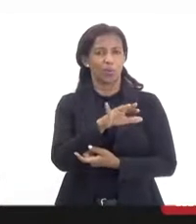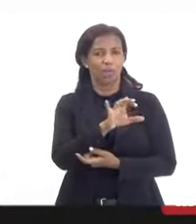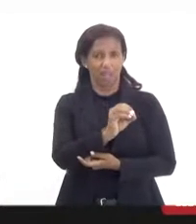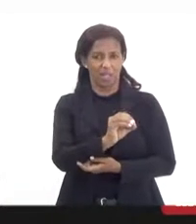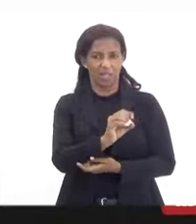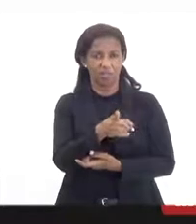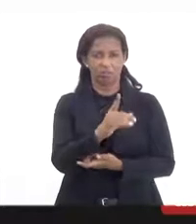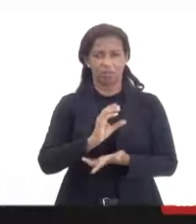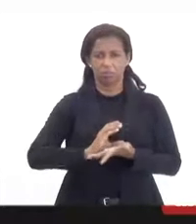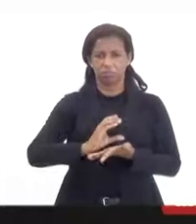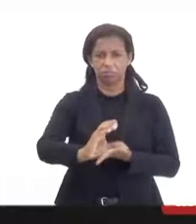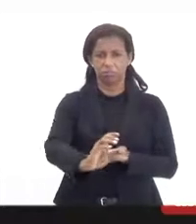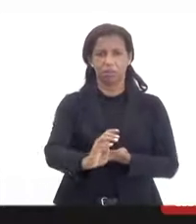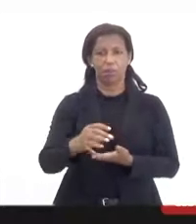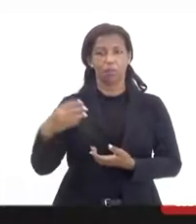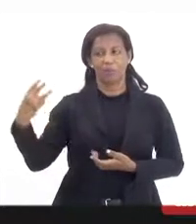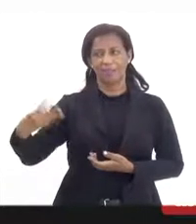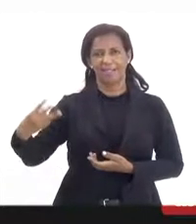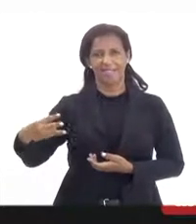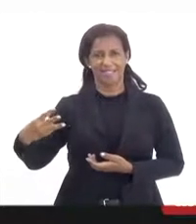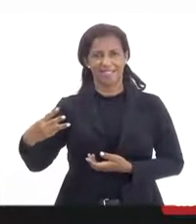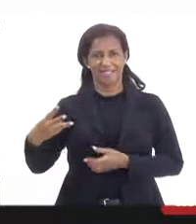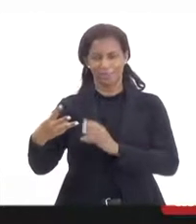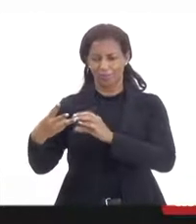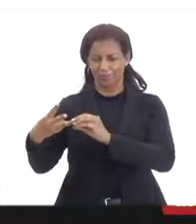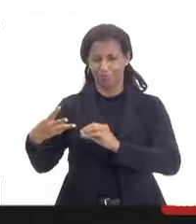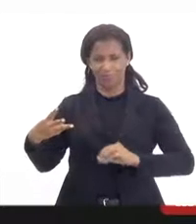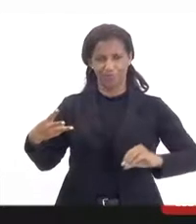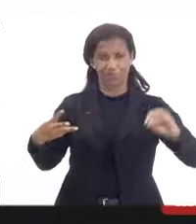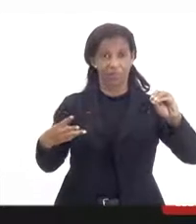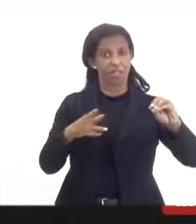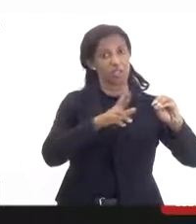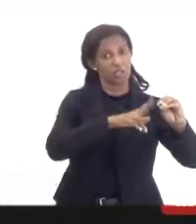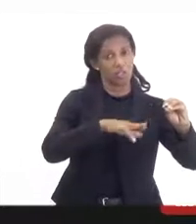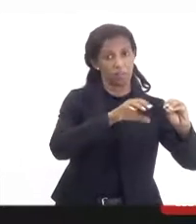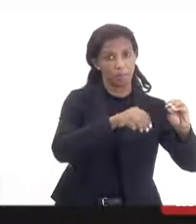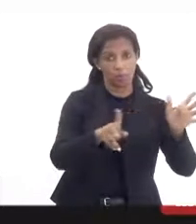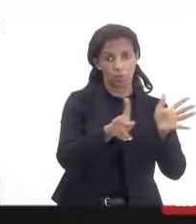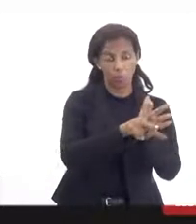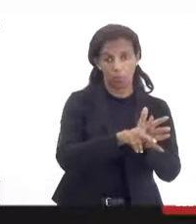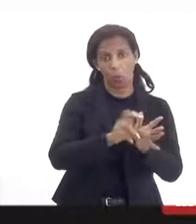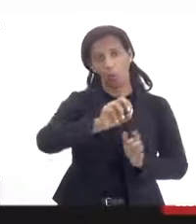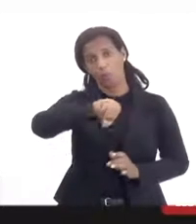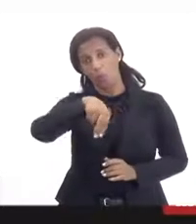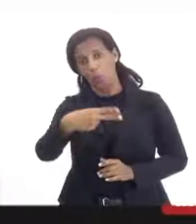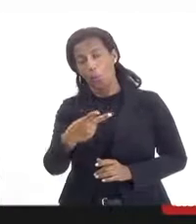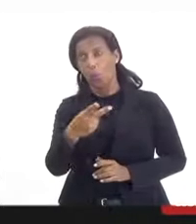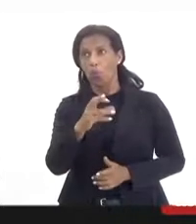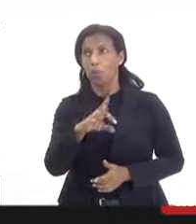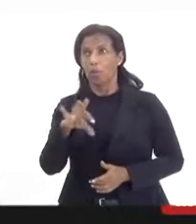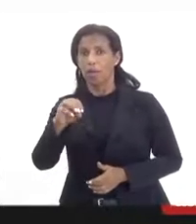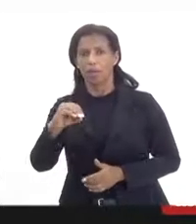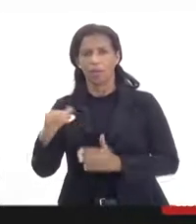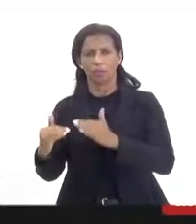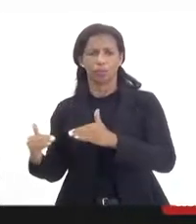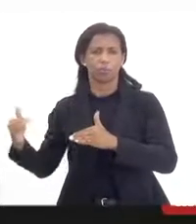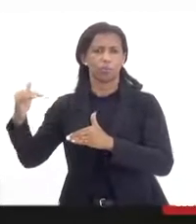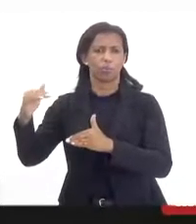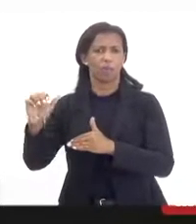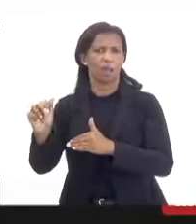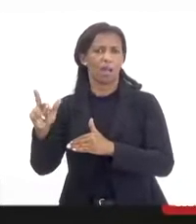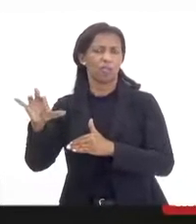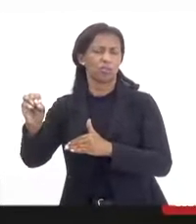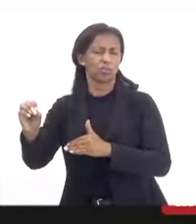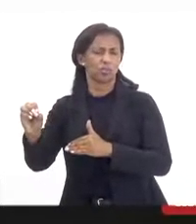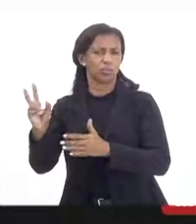bens fornecidos, utilizados por terceiro, é crédito, seja de bem de uso e consumo, seja crédito sobre ativo